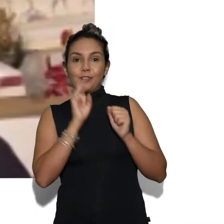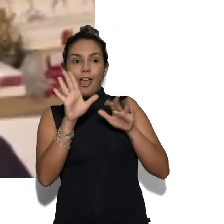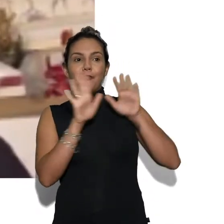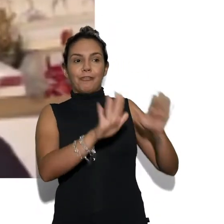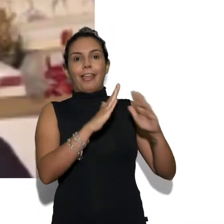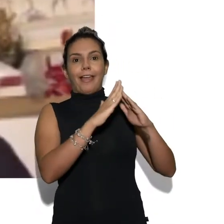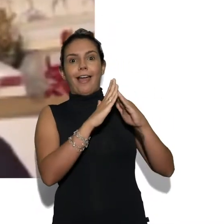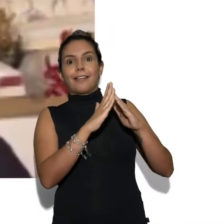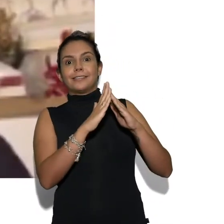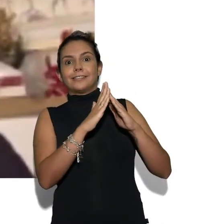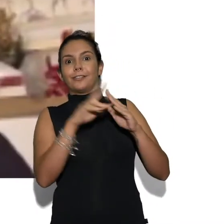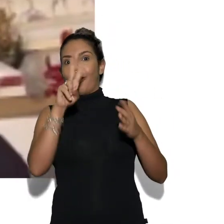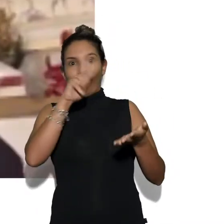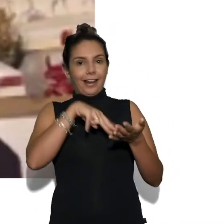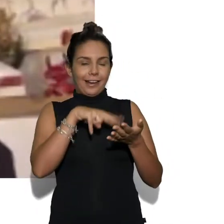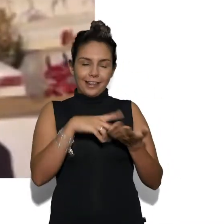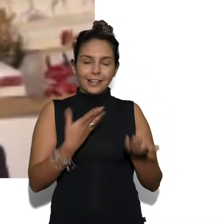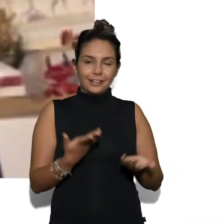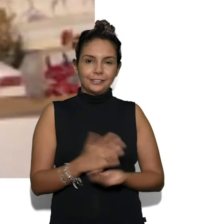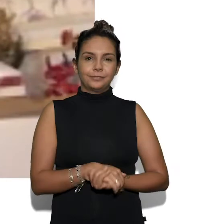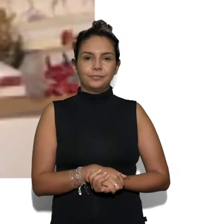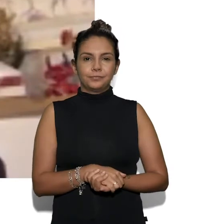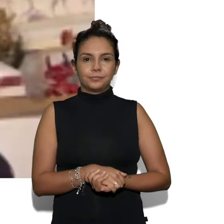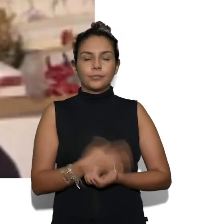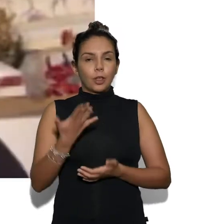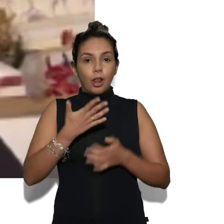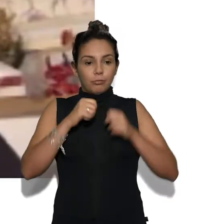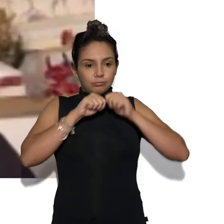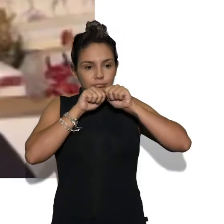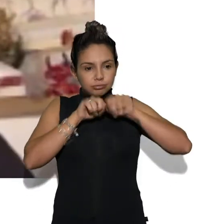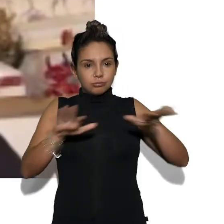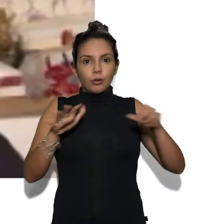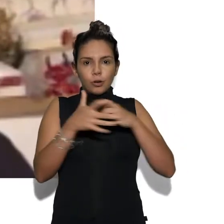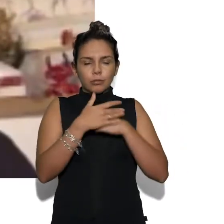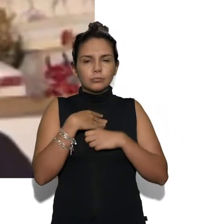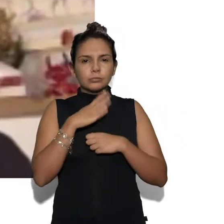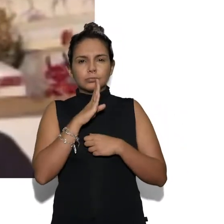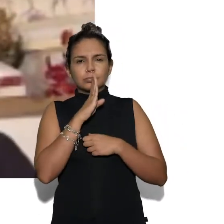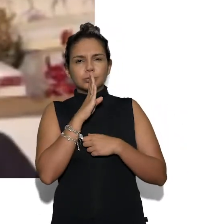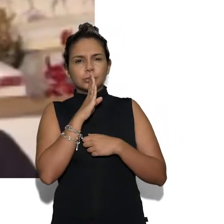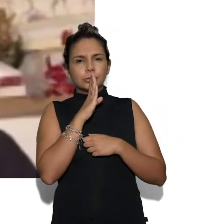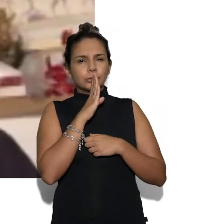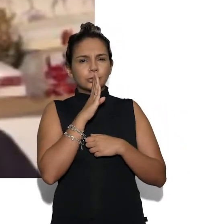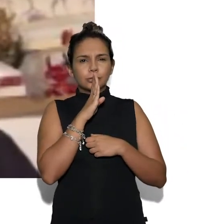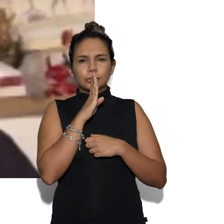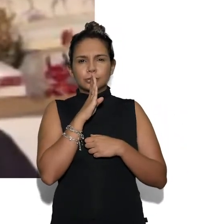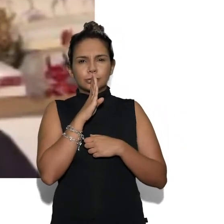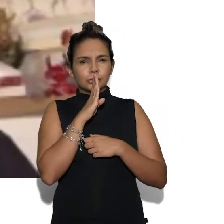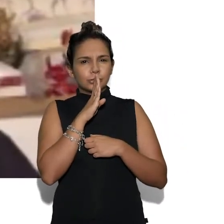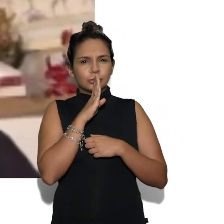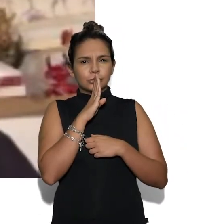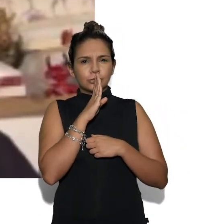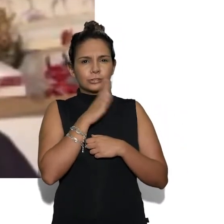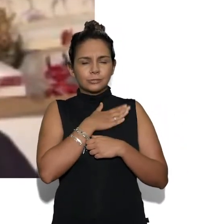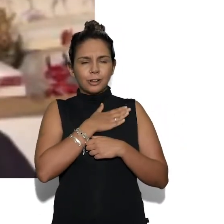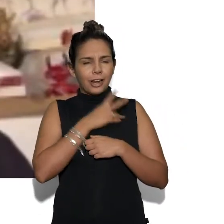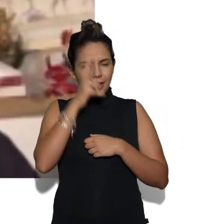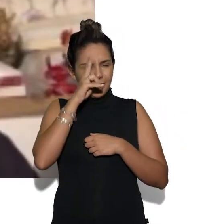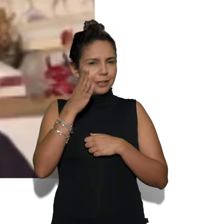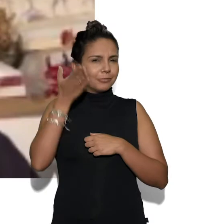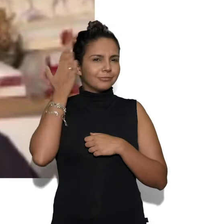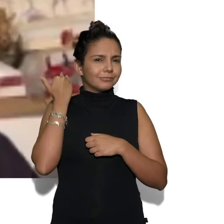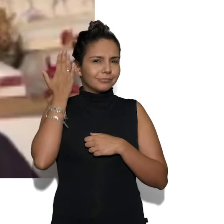a pandemia, com esta quietude, a pandemia trouxe-me. Eu sinto que regressei aos meus tempos